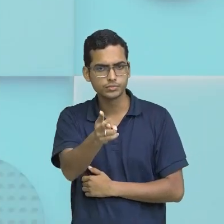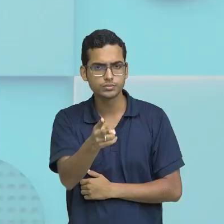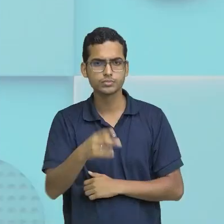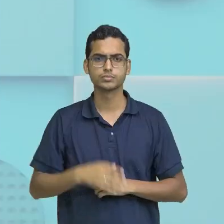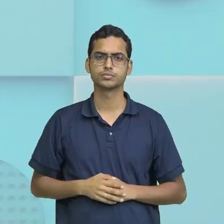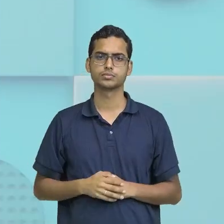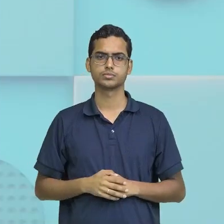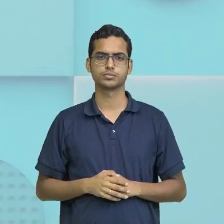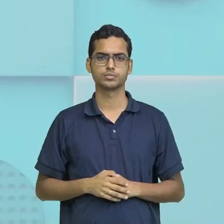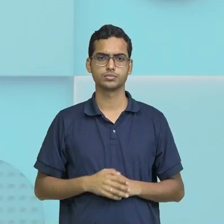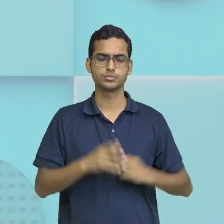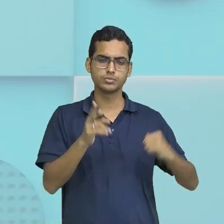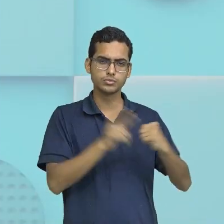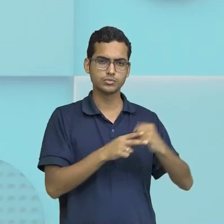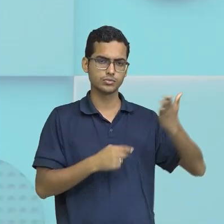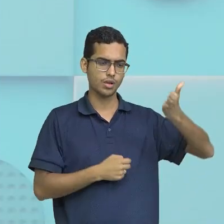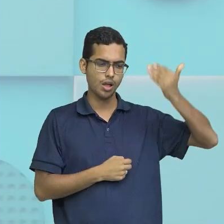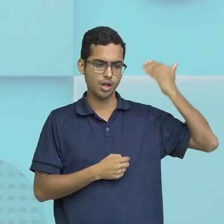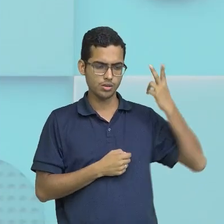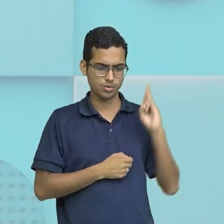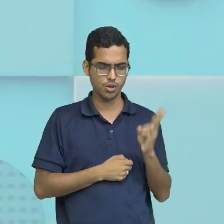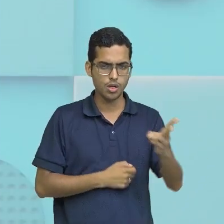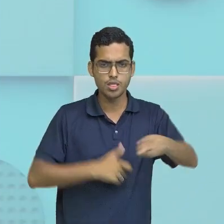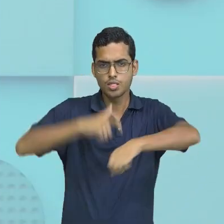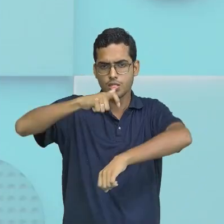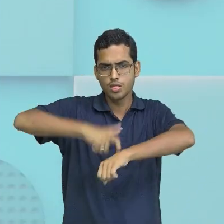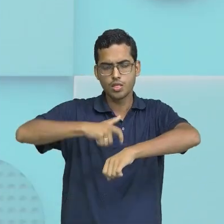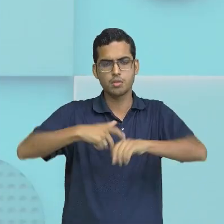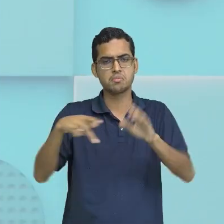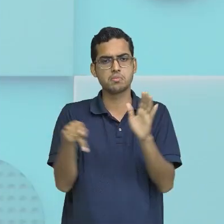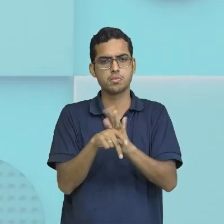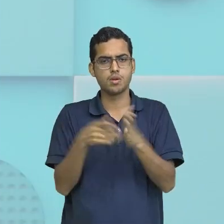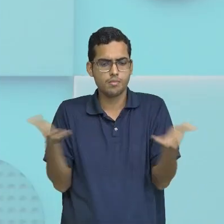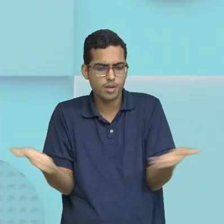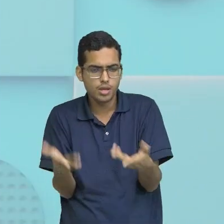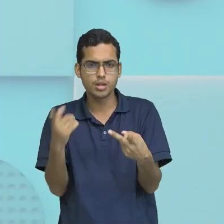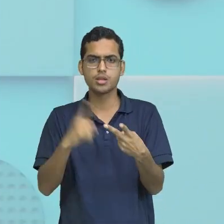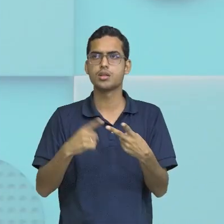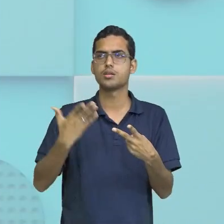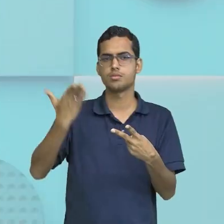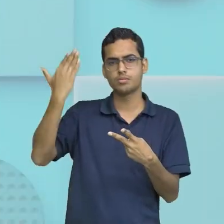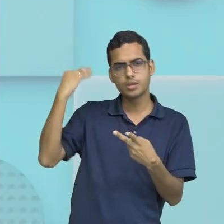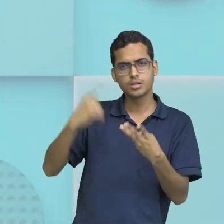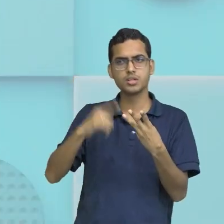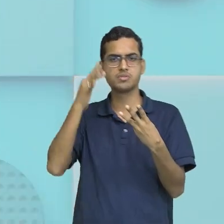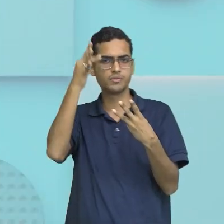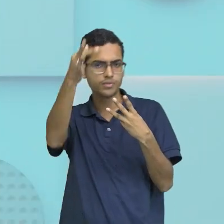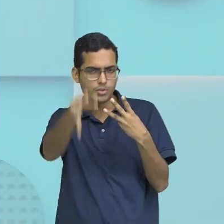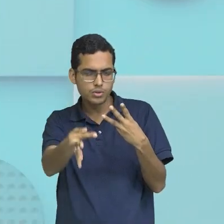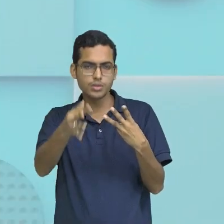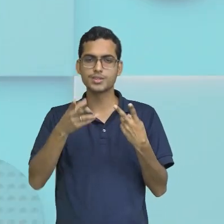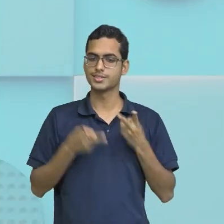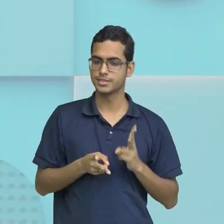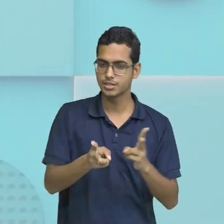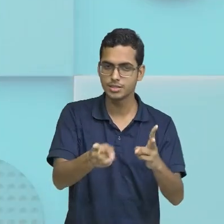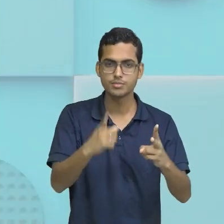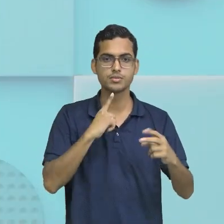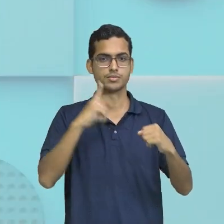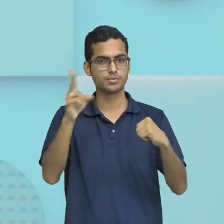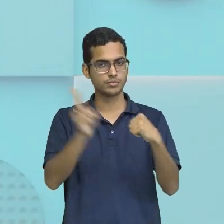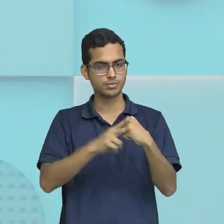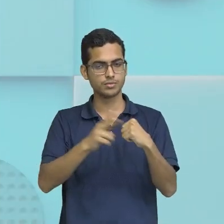continuous relacionada a um tempo verbal, seja ele present continuous, past continuous, eu sempre vou ter um verbo, né, o